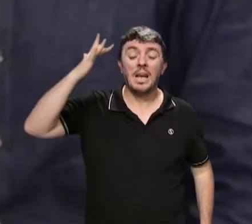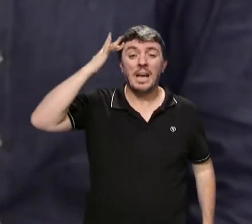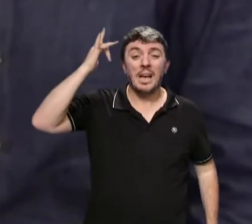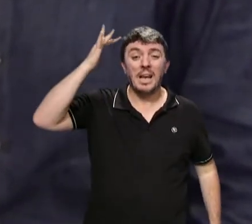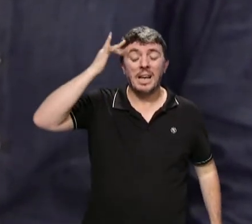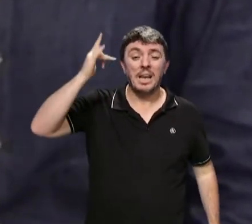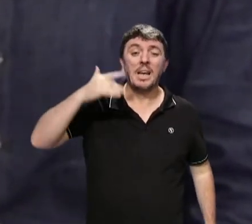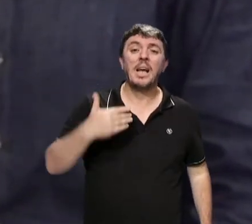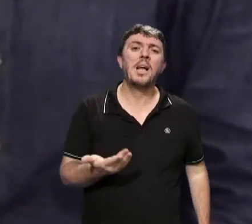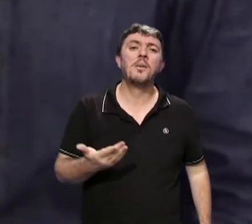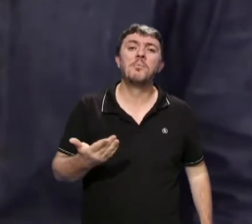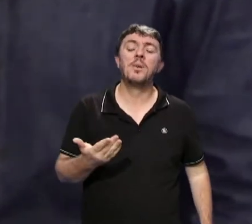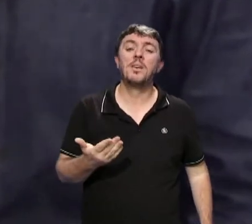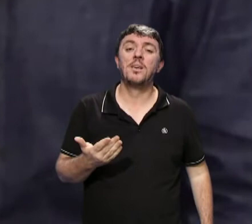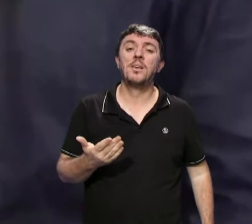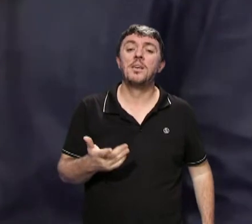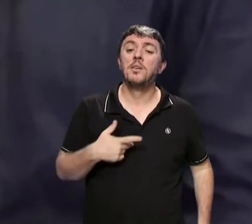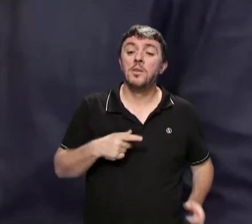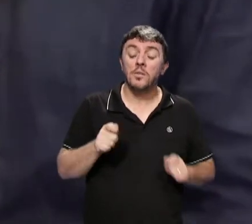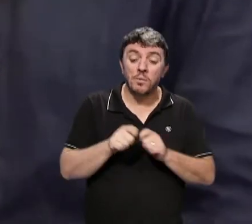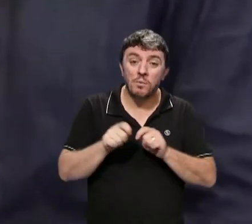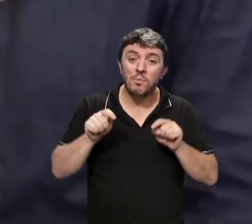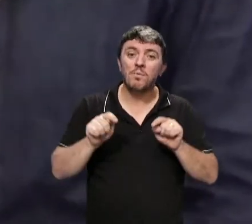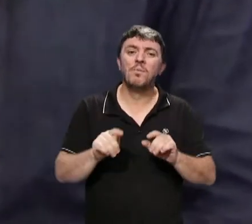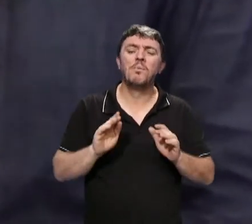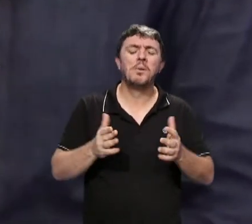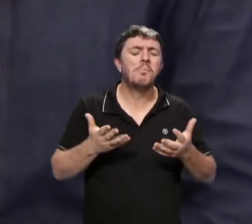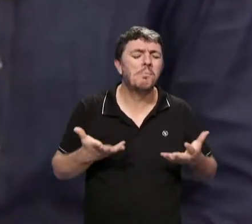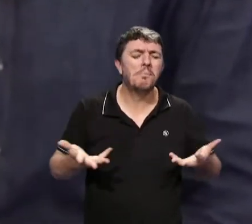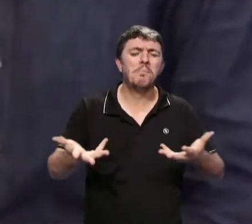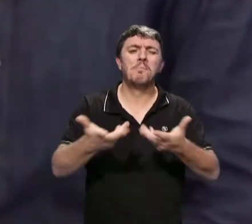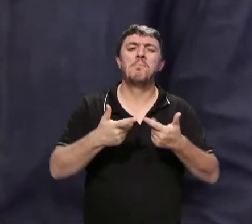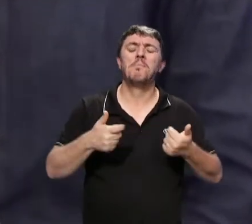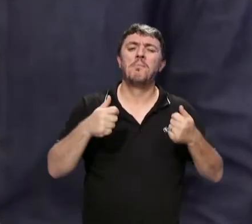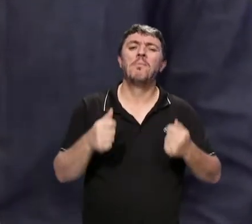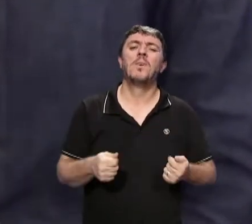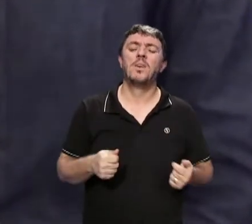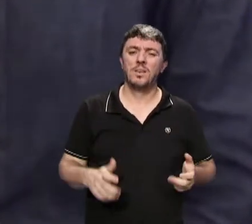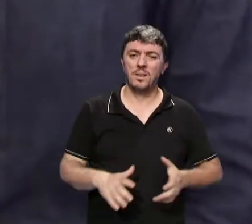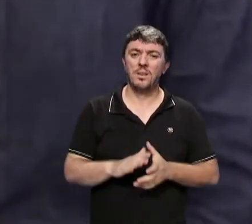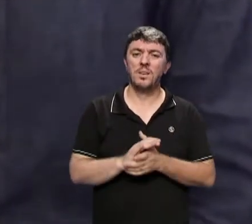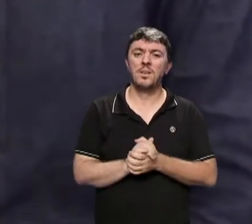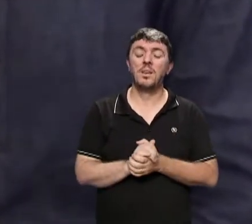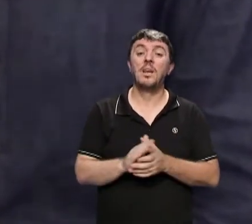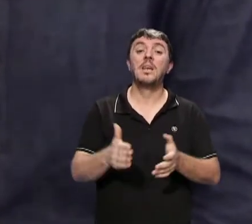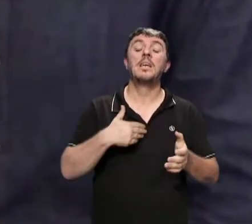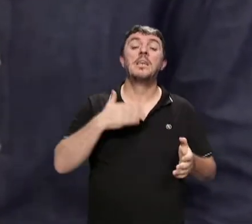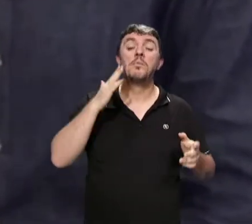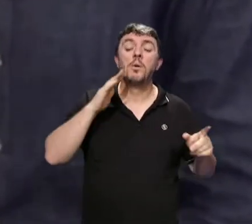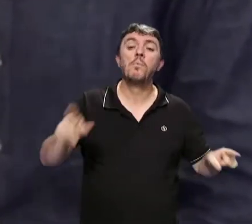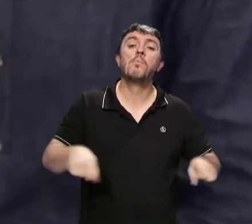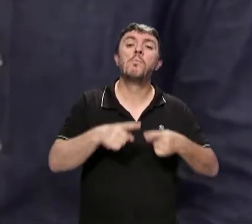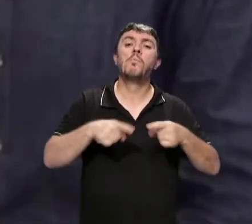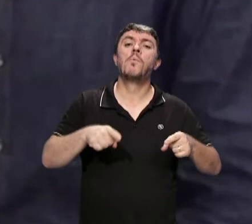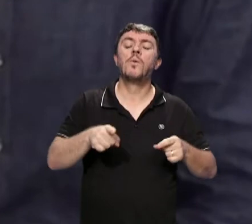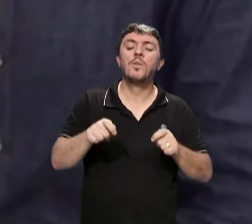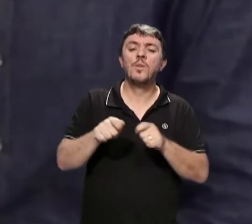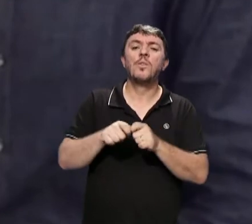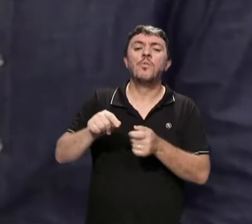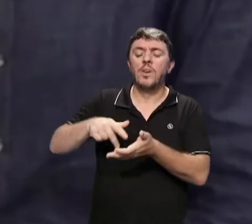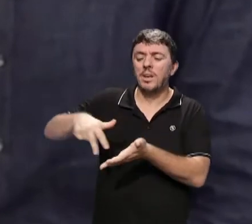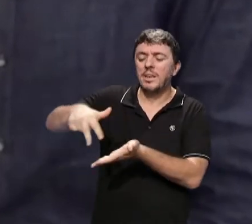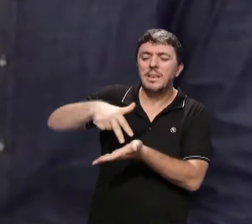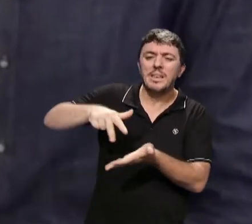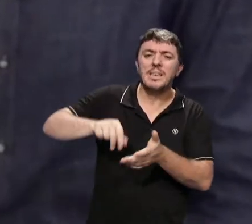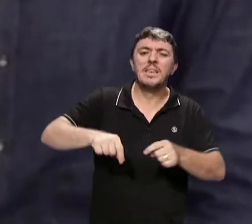aqui na TV mesmo, vou fazer isso, que é maravilhoso, vocês vão amar. Mas eu quero saber a música preferida de vocês, que faz vocês dançarem na sala, no